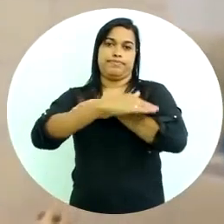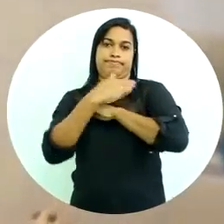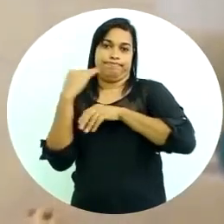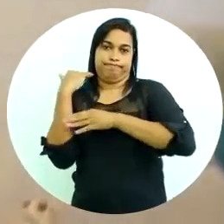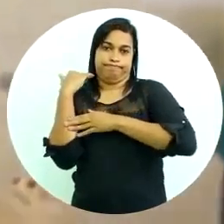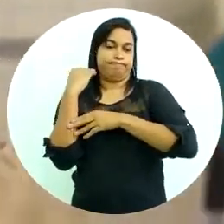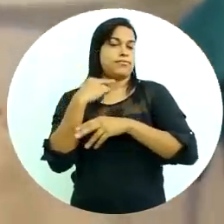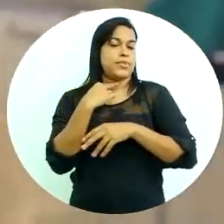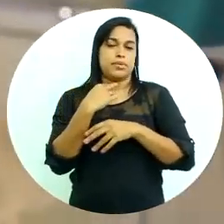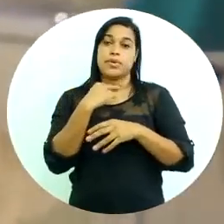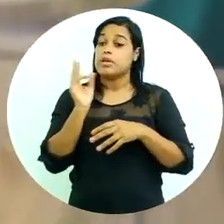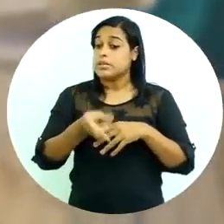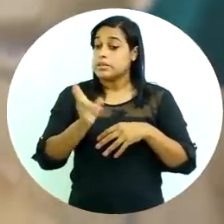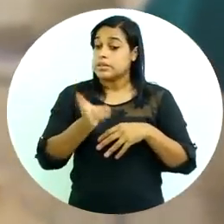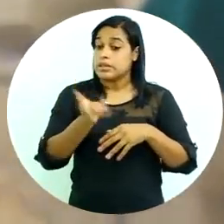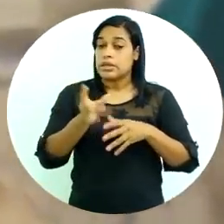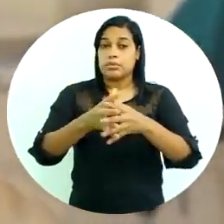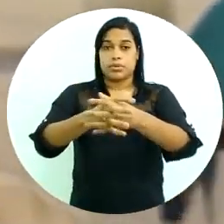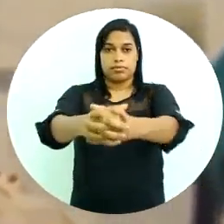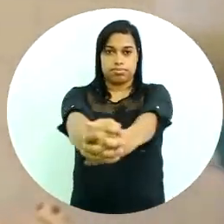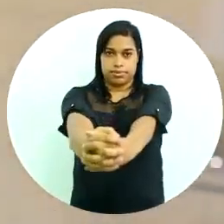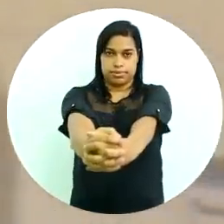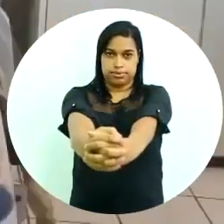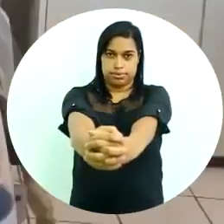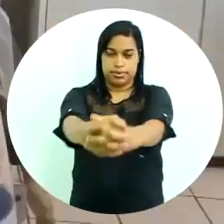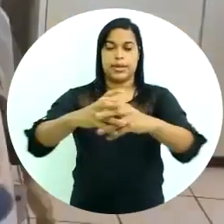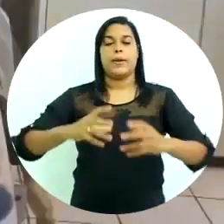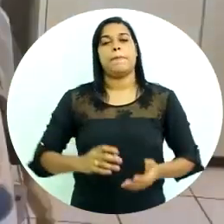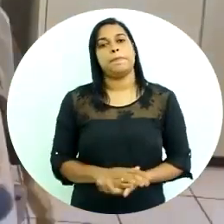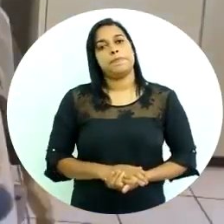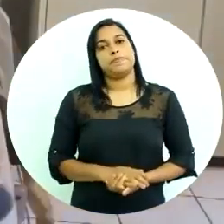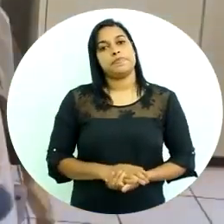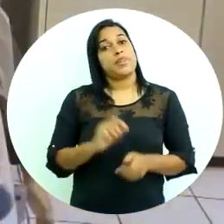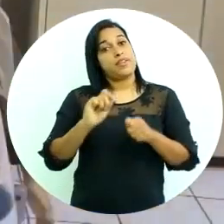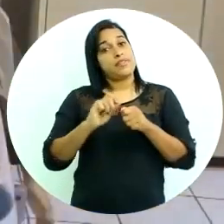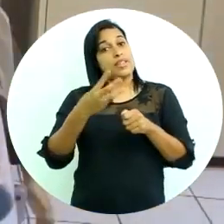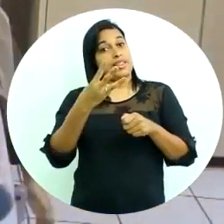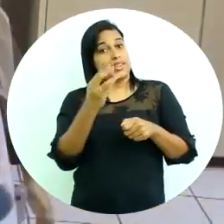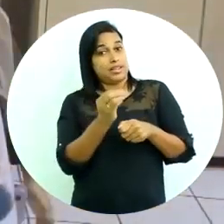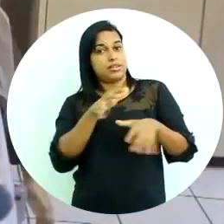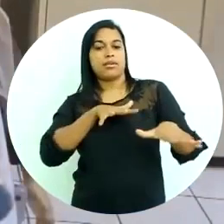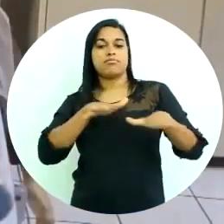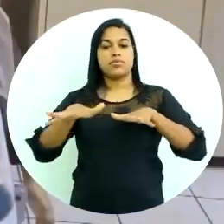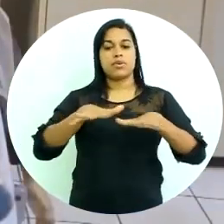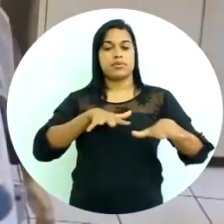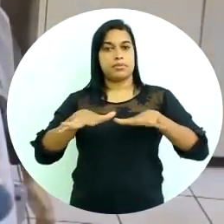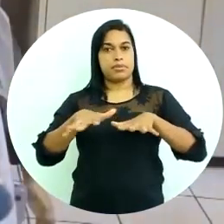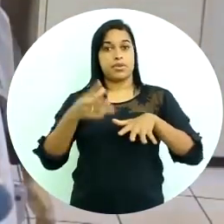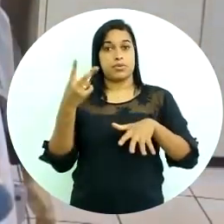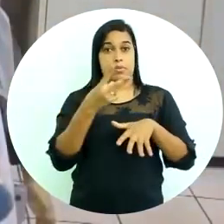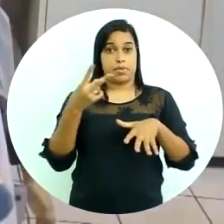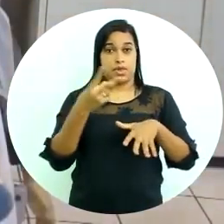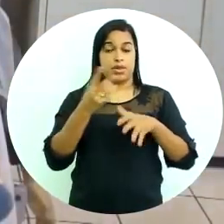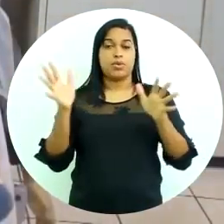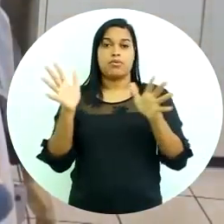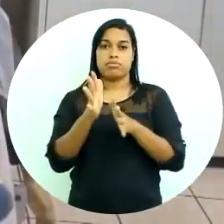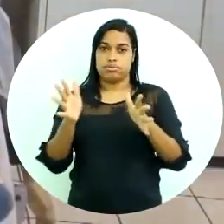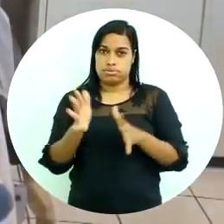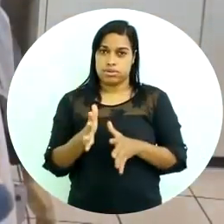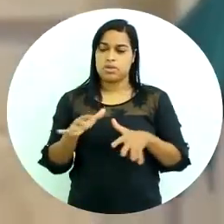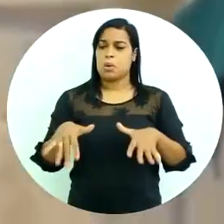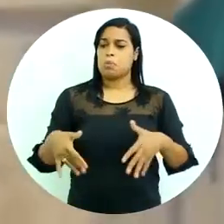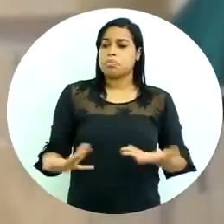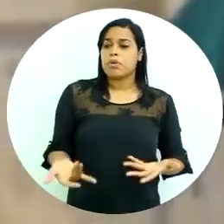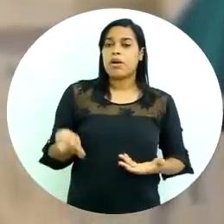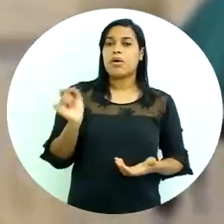É sempre o braço rígido. Então, a gente vai fazer 30 movimentos para 2 ventilações. Qual